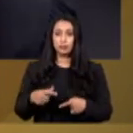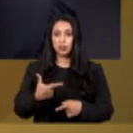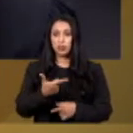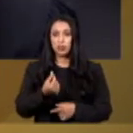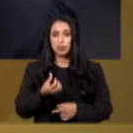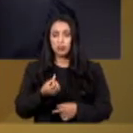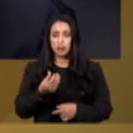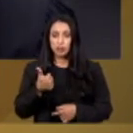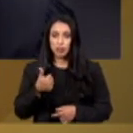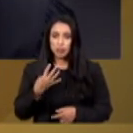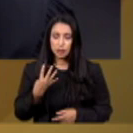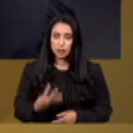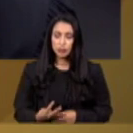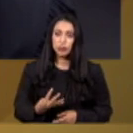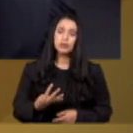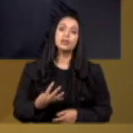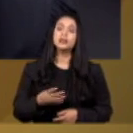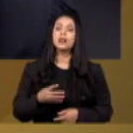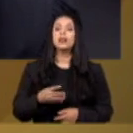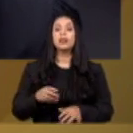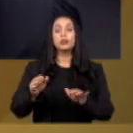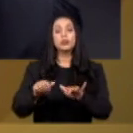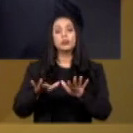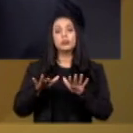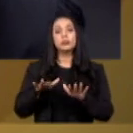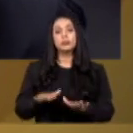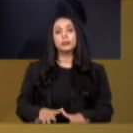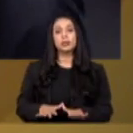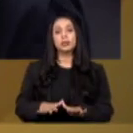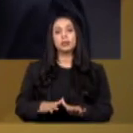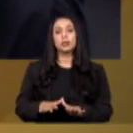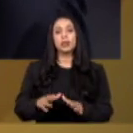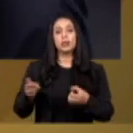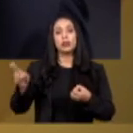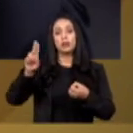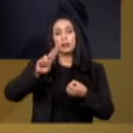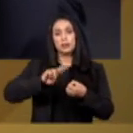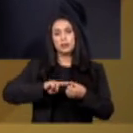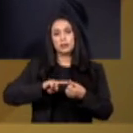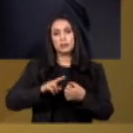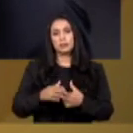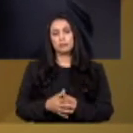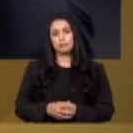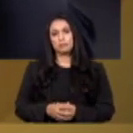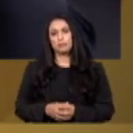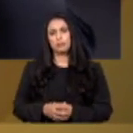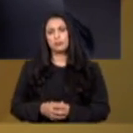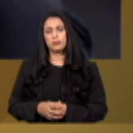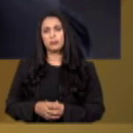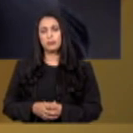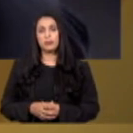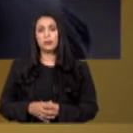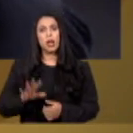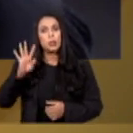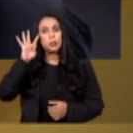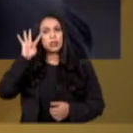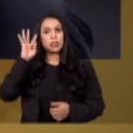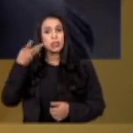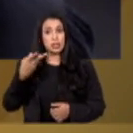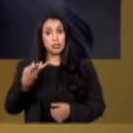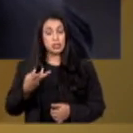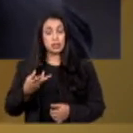2014/2017 reconciliam e refere-se a uma decisão que